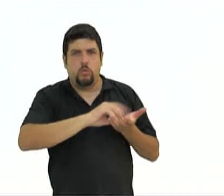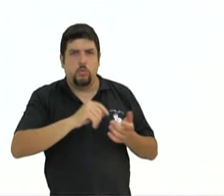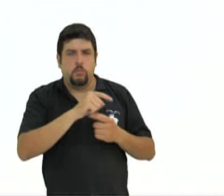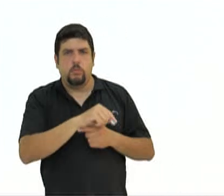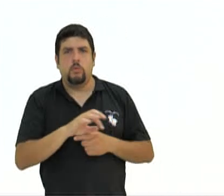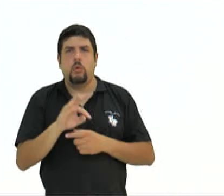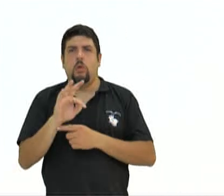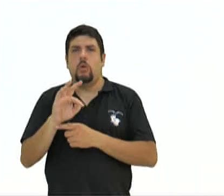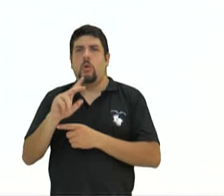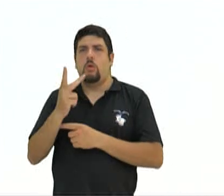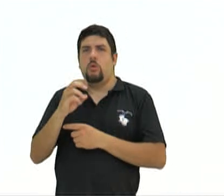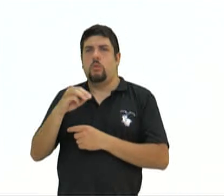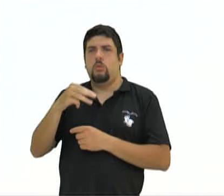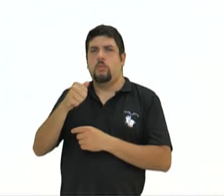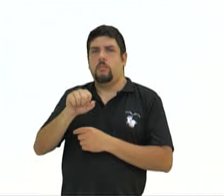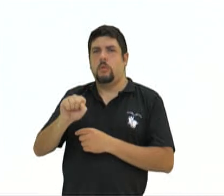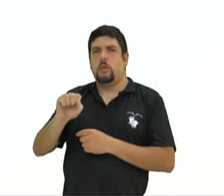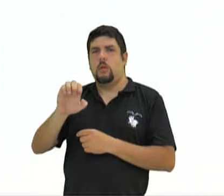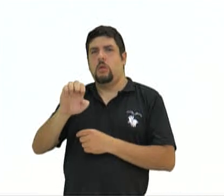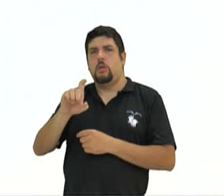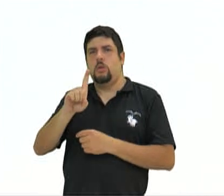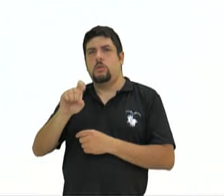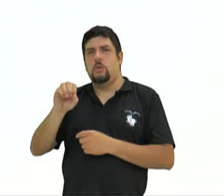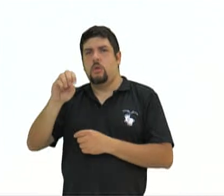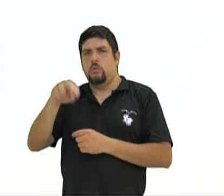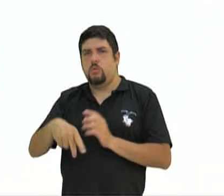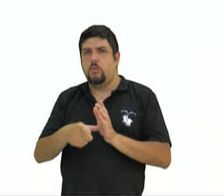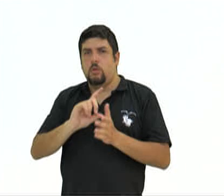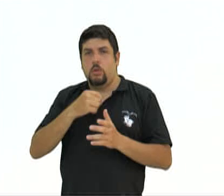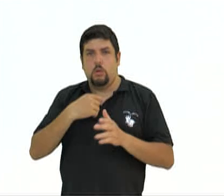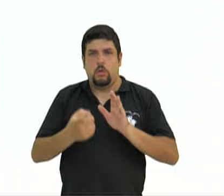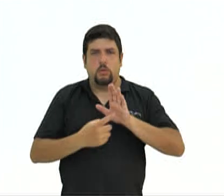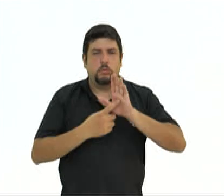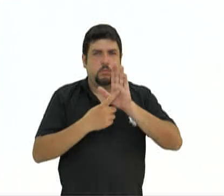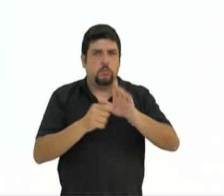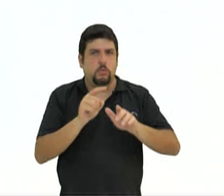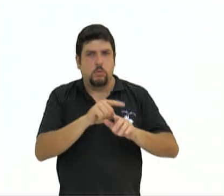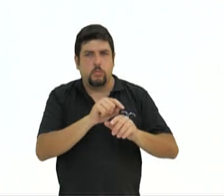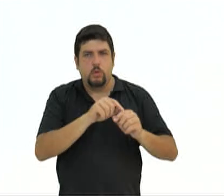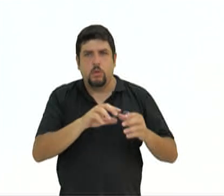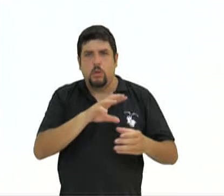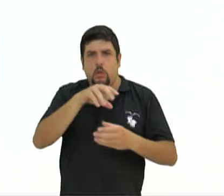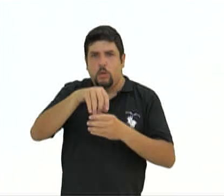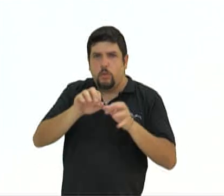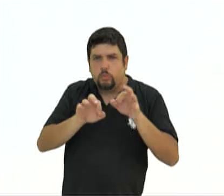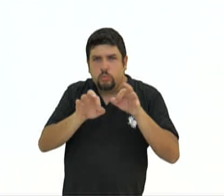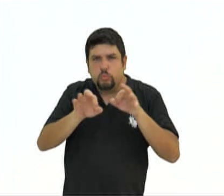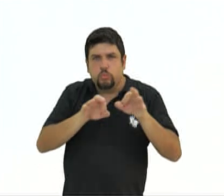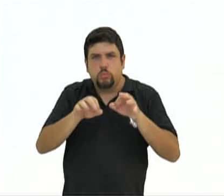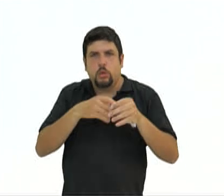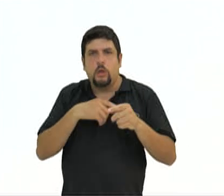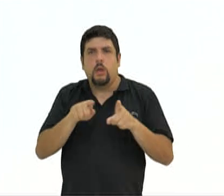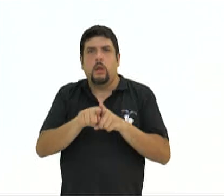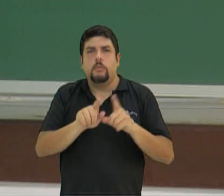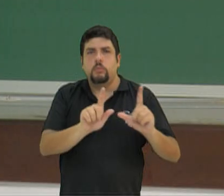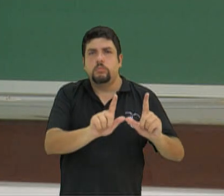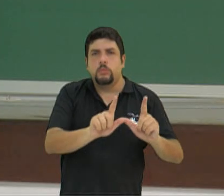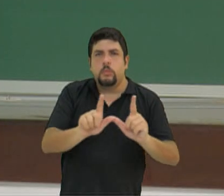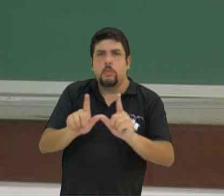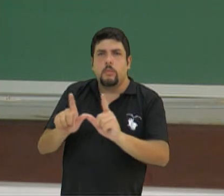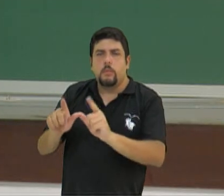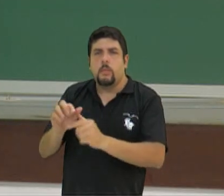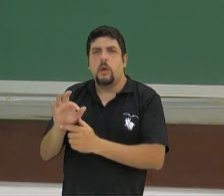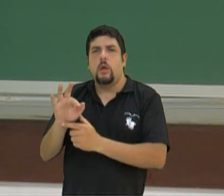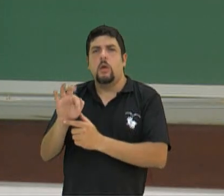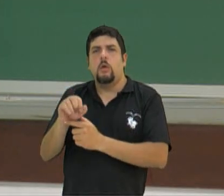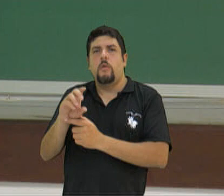falou, do kinetoscópio, e fizeram as pequenas alterações nos fotogramas, porque tudo a imagem é baseado